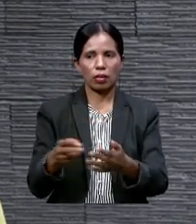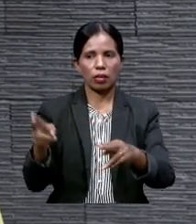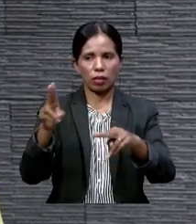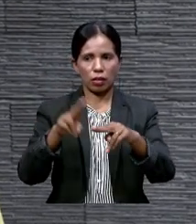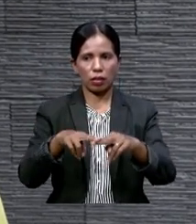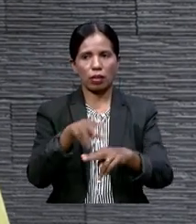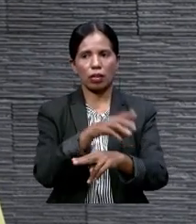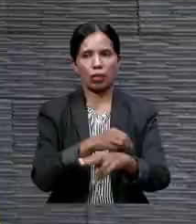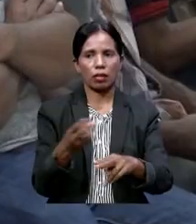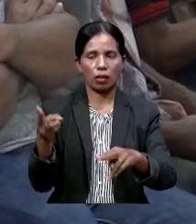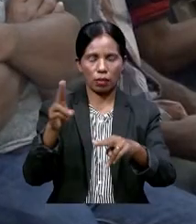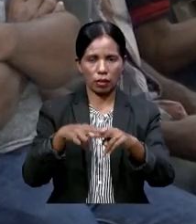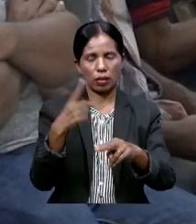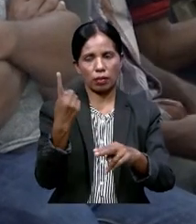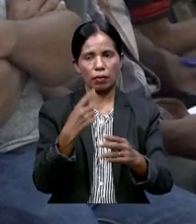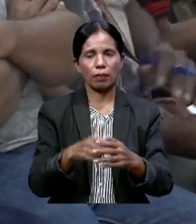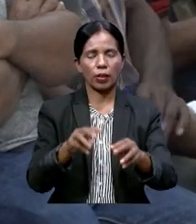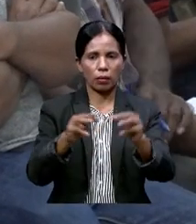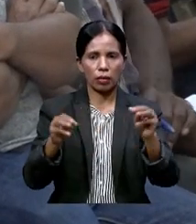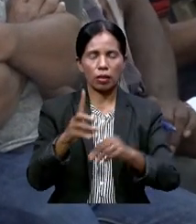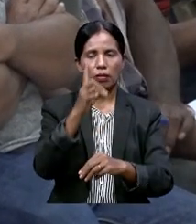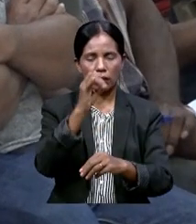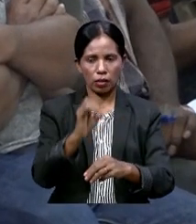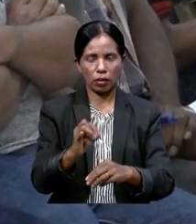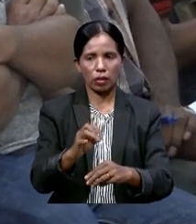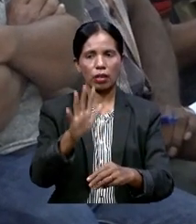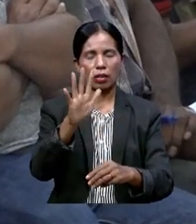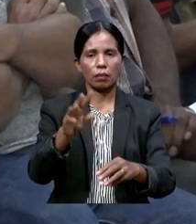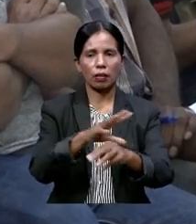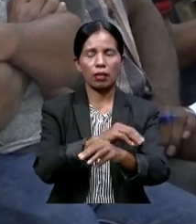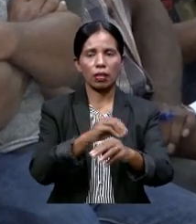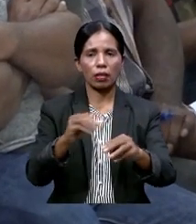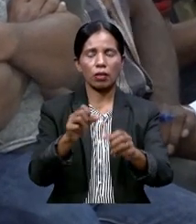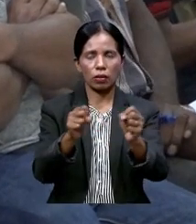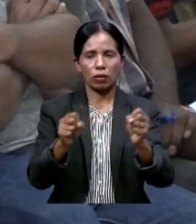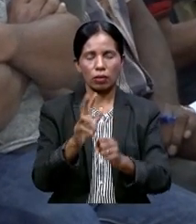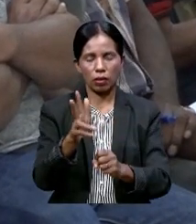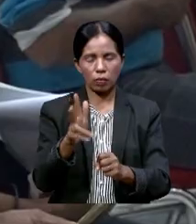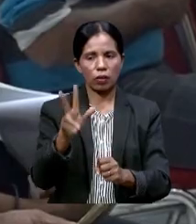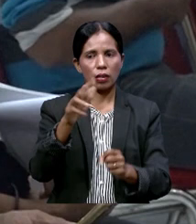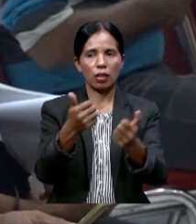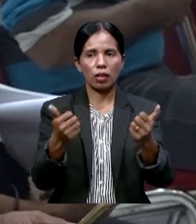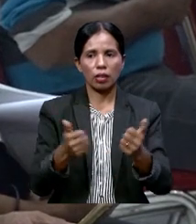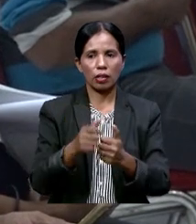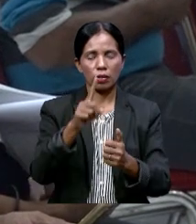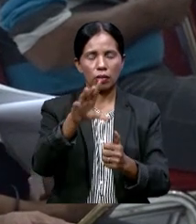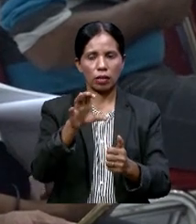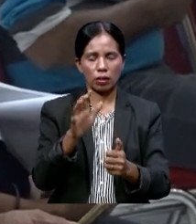ne antau ne te aminta nafati Município de Ilha Posto Administrativo Lima, o Suku Tolura Singida, aldeia Atos Rua Ruanu Resin Rua,